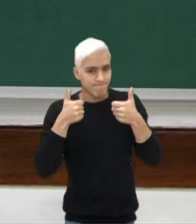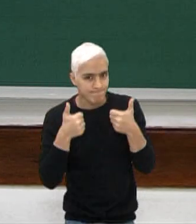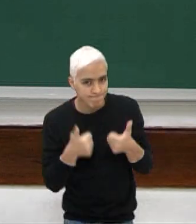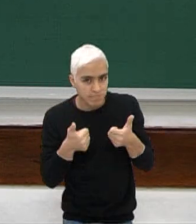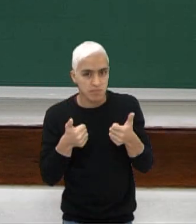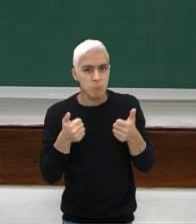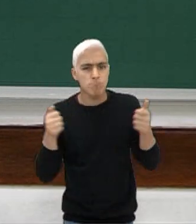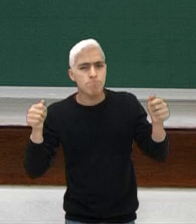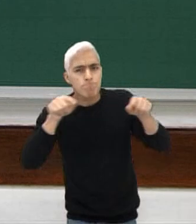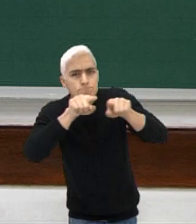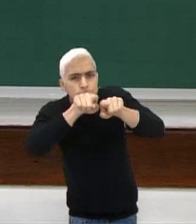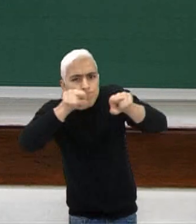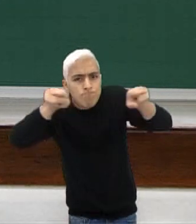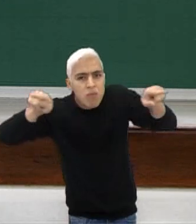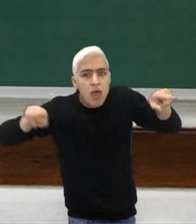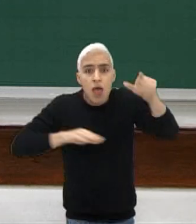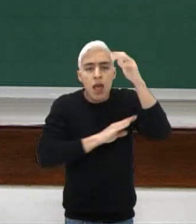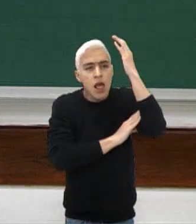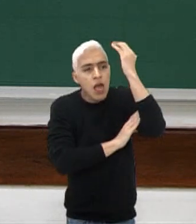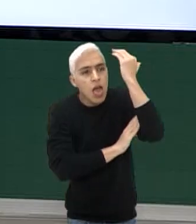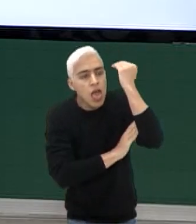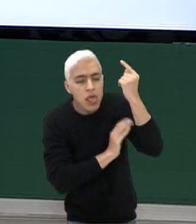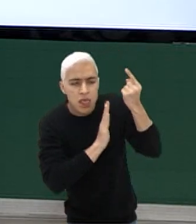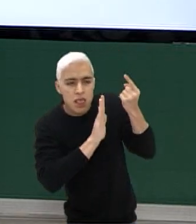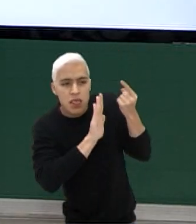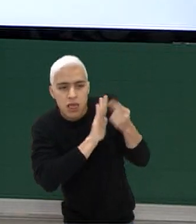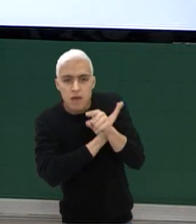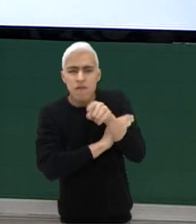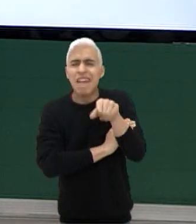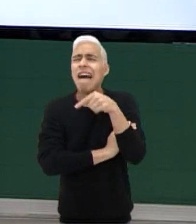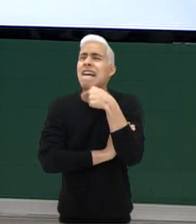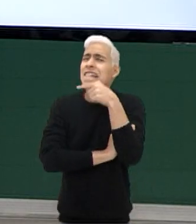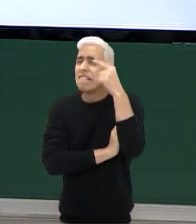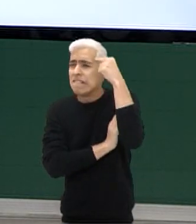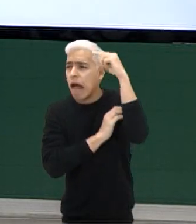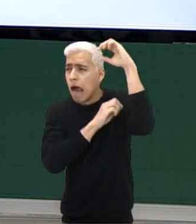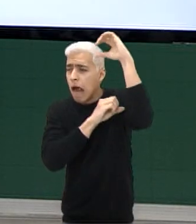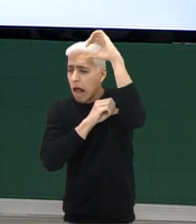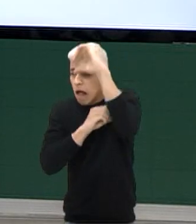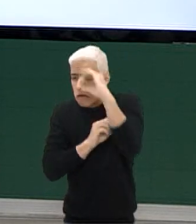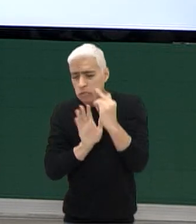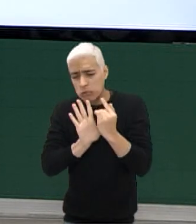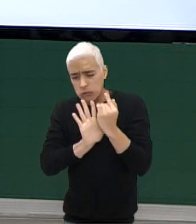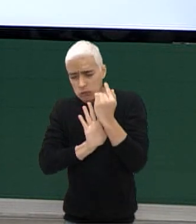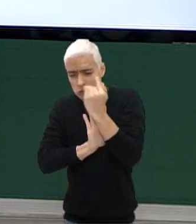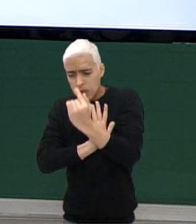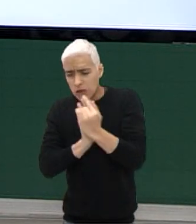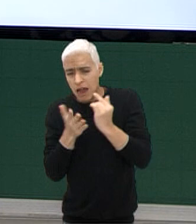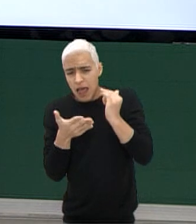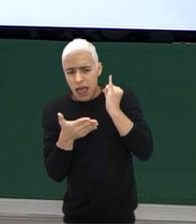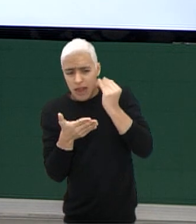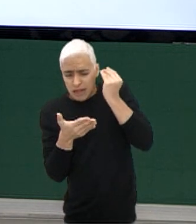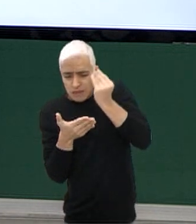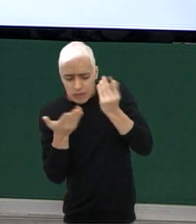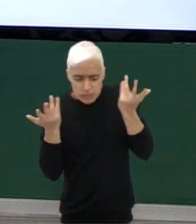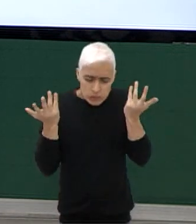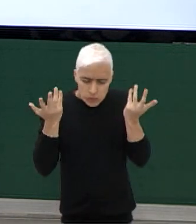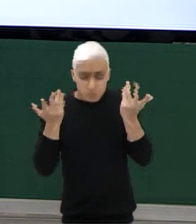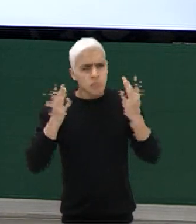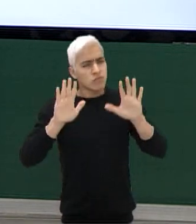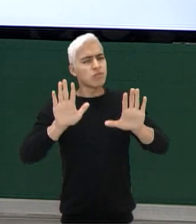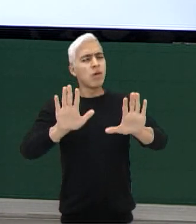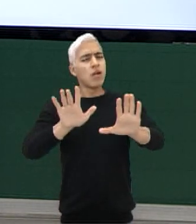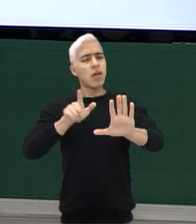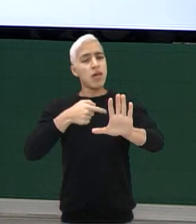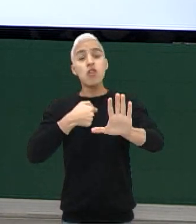E para vocês saberem mais, se você ainda ficou com dúvidas sobre esse gênero relato de experiência, sugiro que